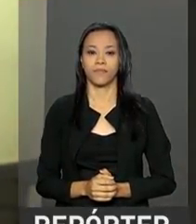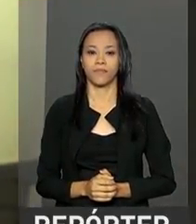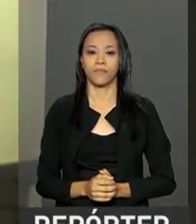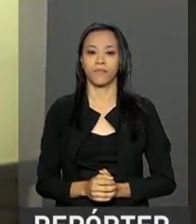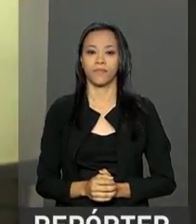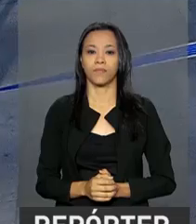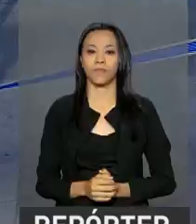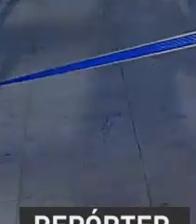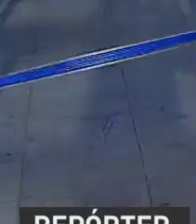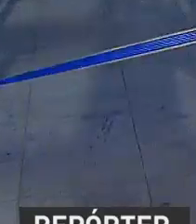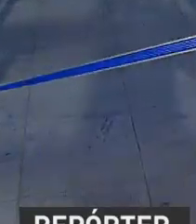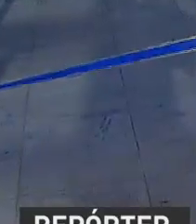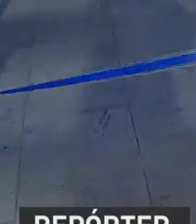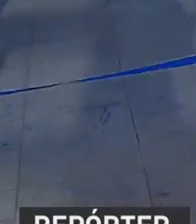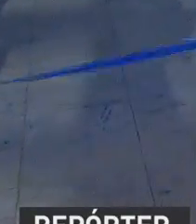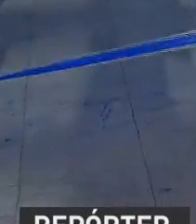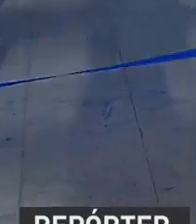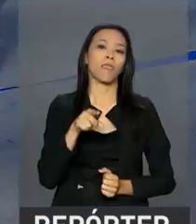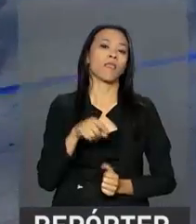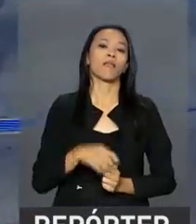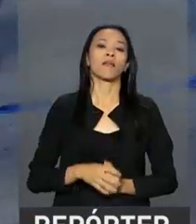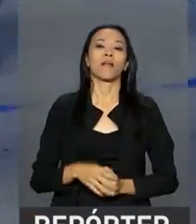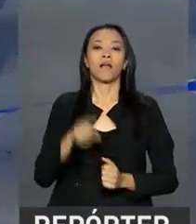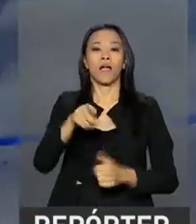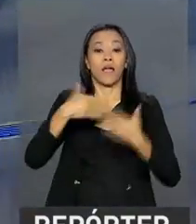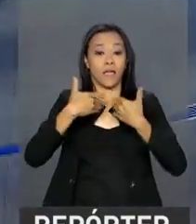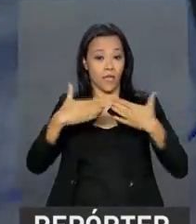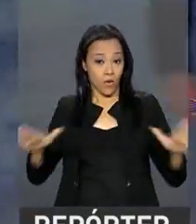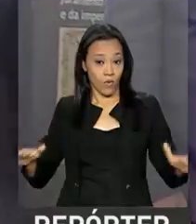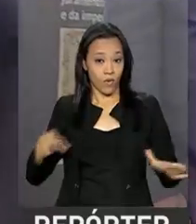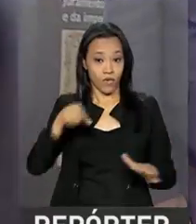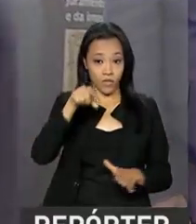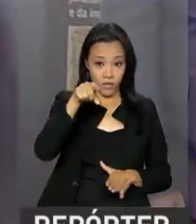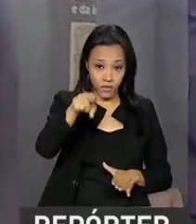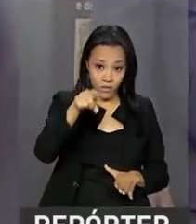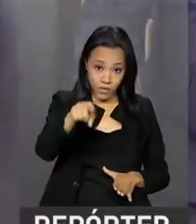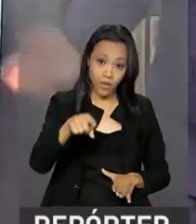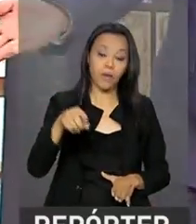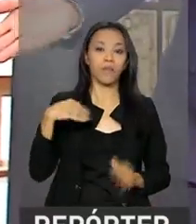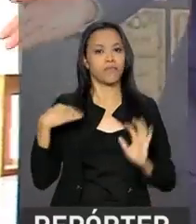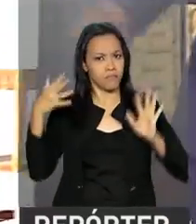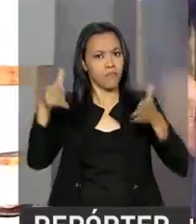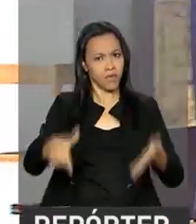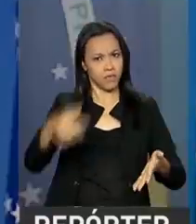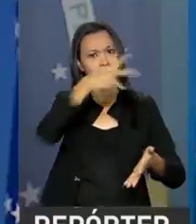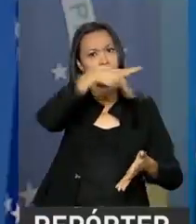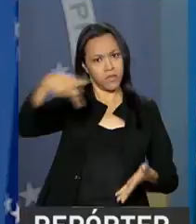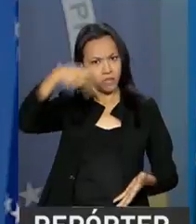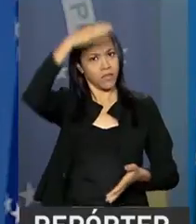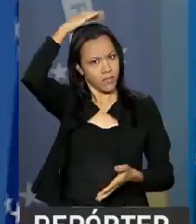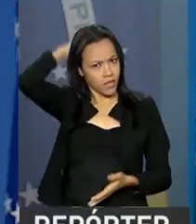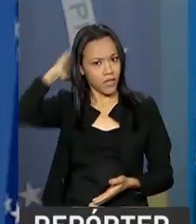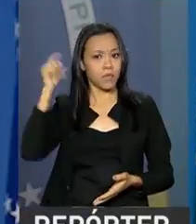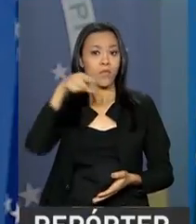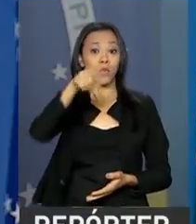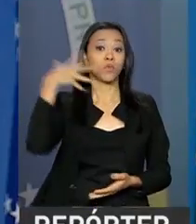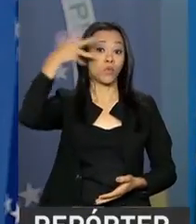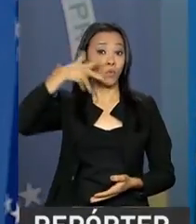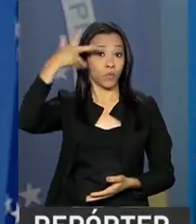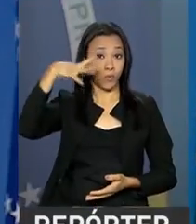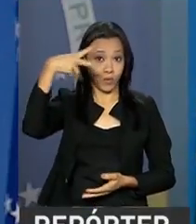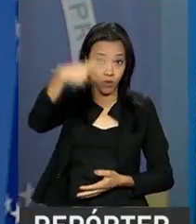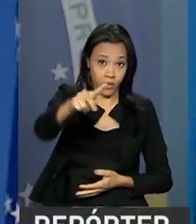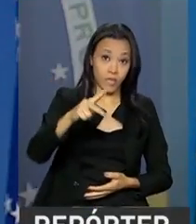meu a inauguração da mostra contou com a presença do Presidente da República Michel Temer durante o discurso